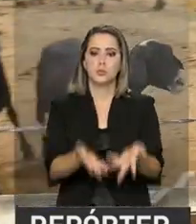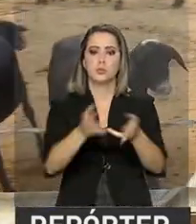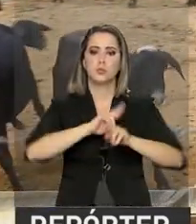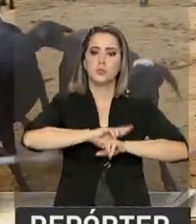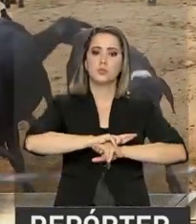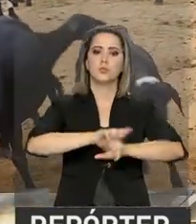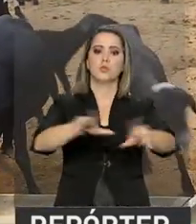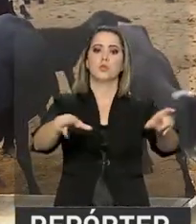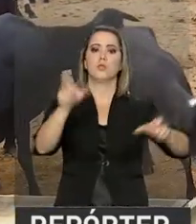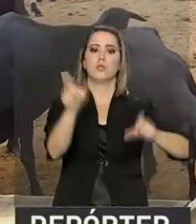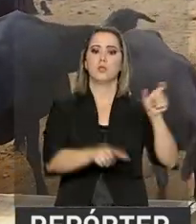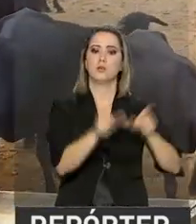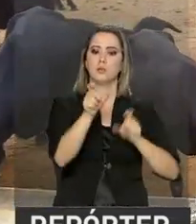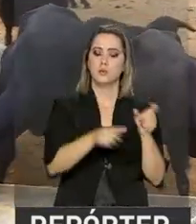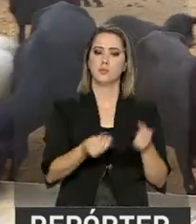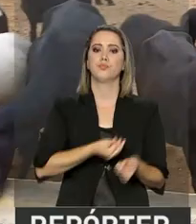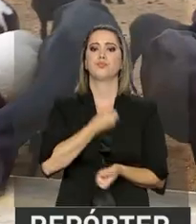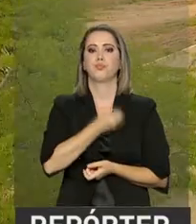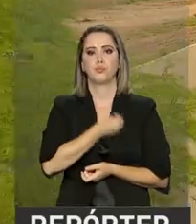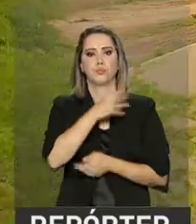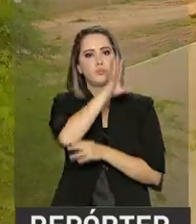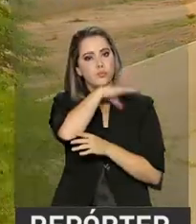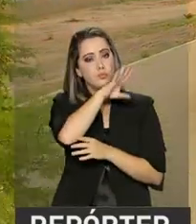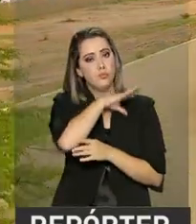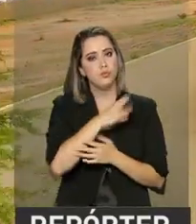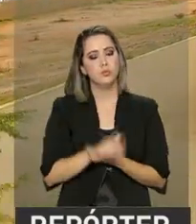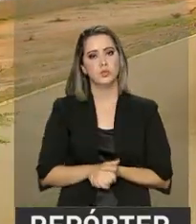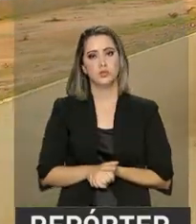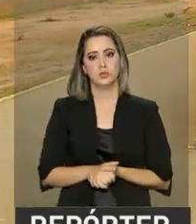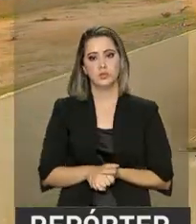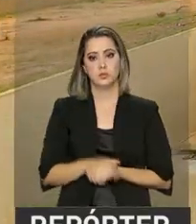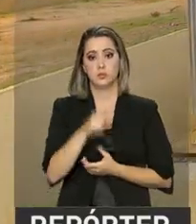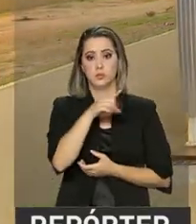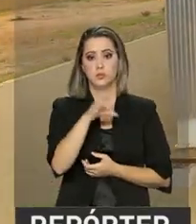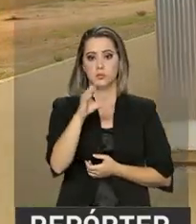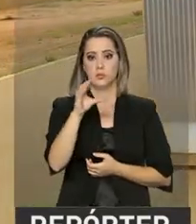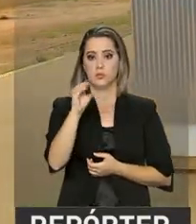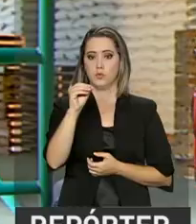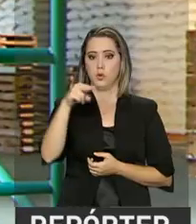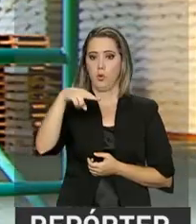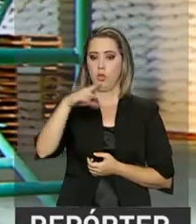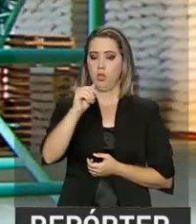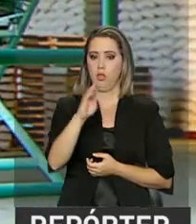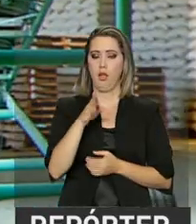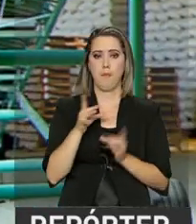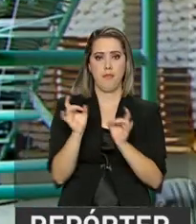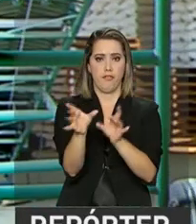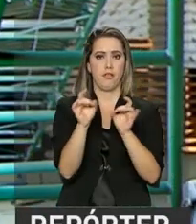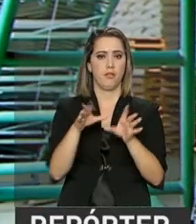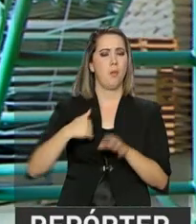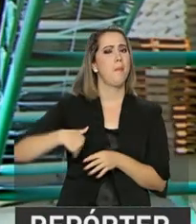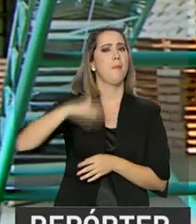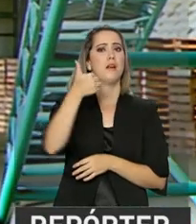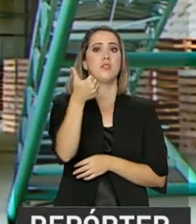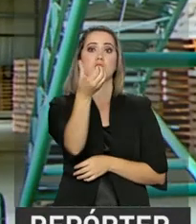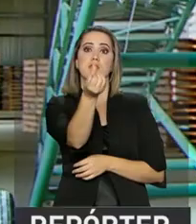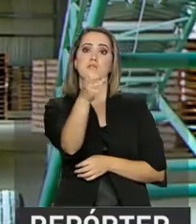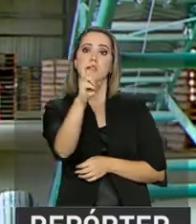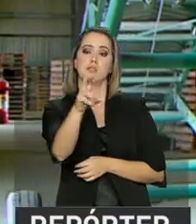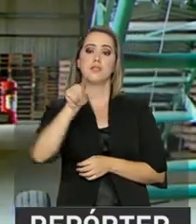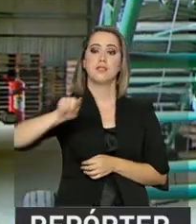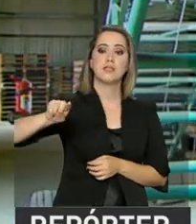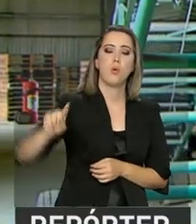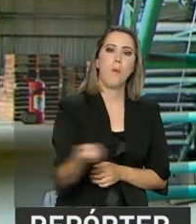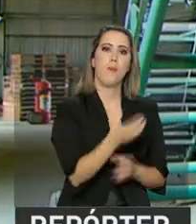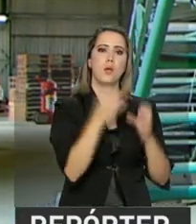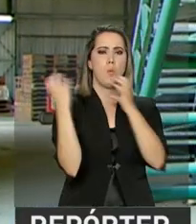milhares de criadores em todo o Brasil. Em 2016, a Conab vendeu mais de 165 mil toneladas de